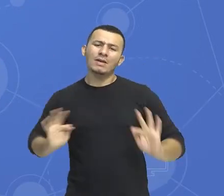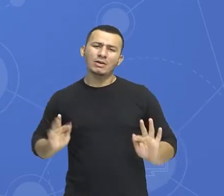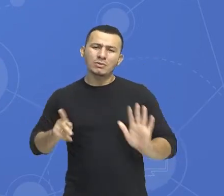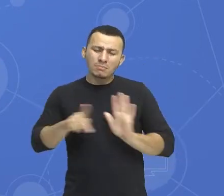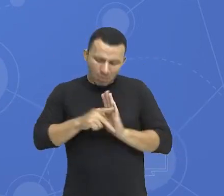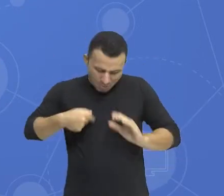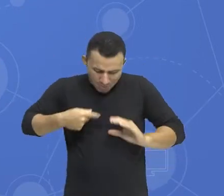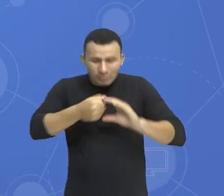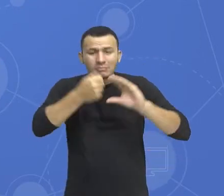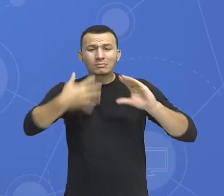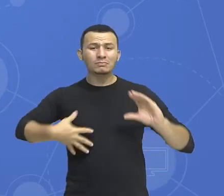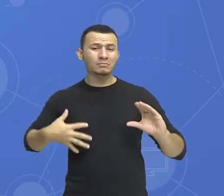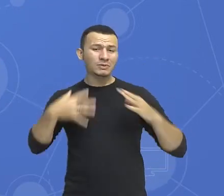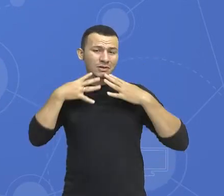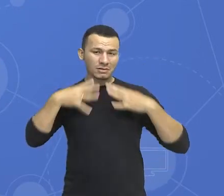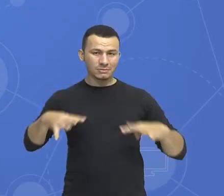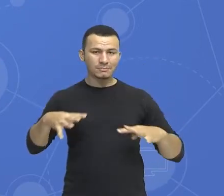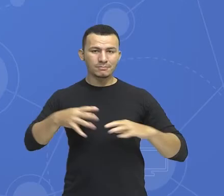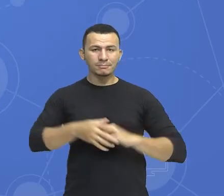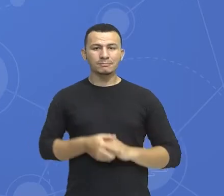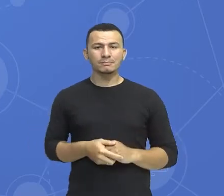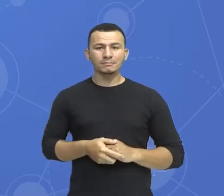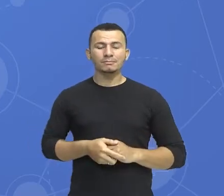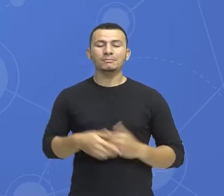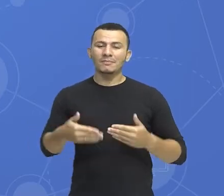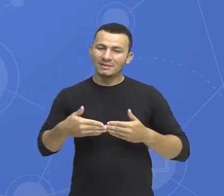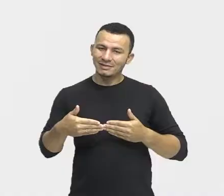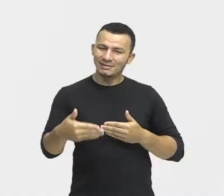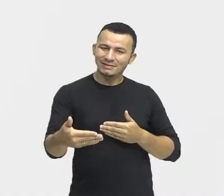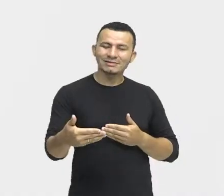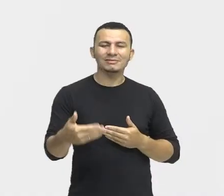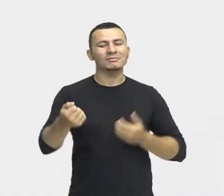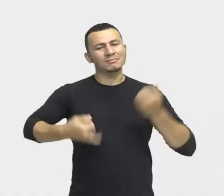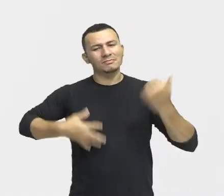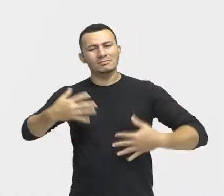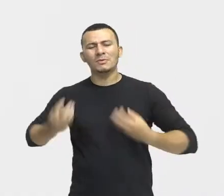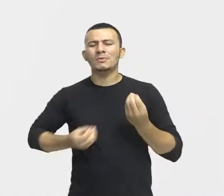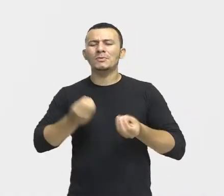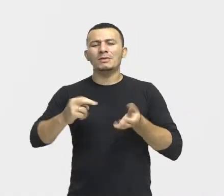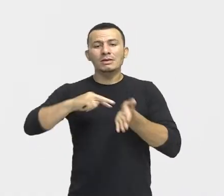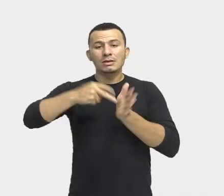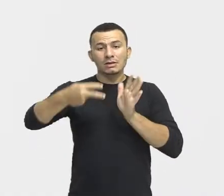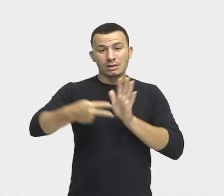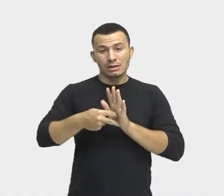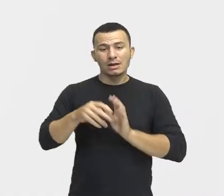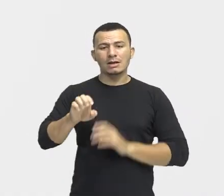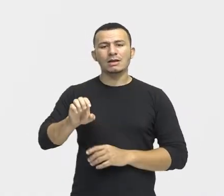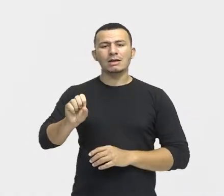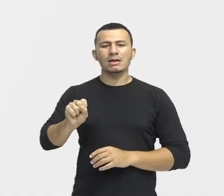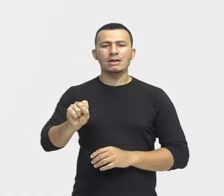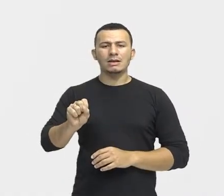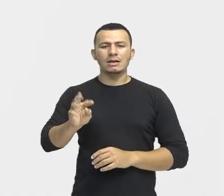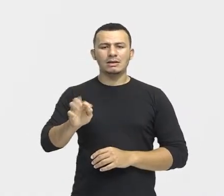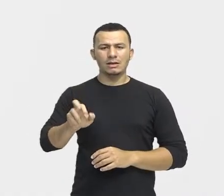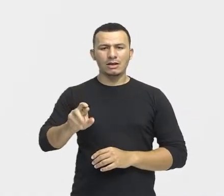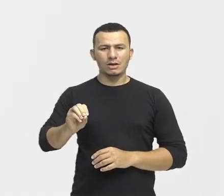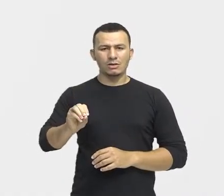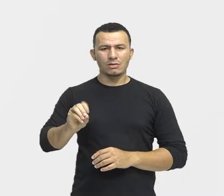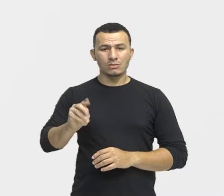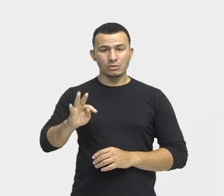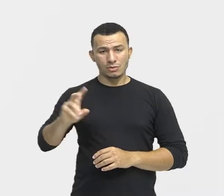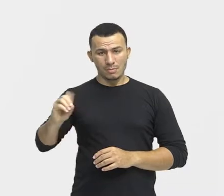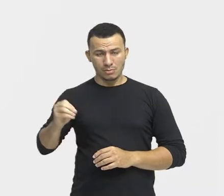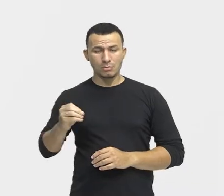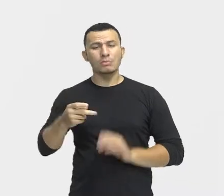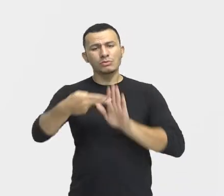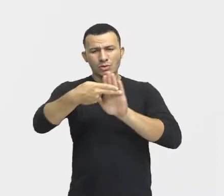próprias características? Então vamos aqui começar vendo o significado de estereótipo do corpo perfeito.